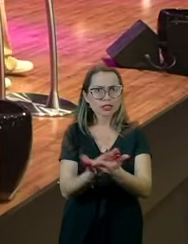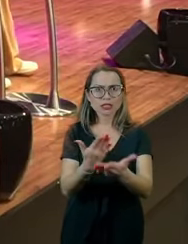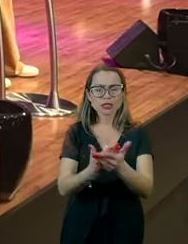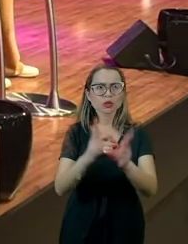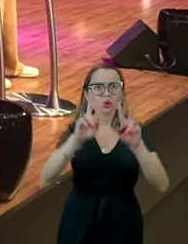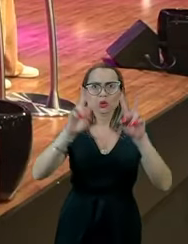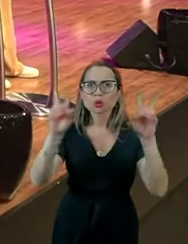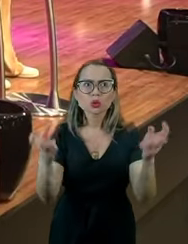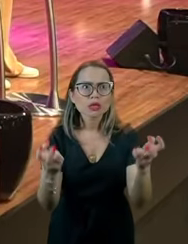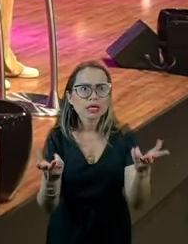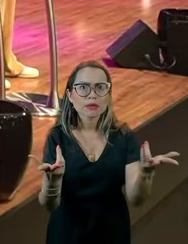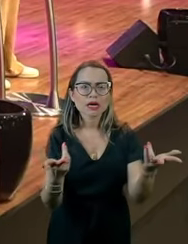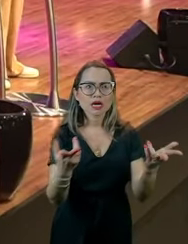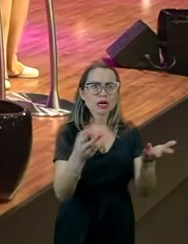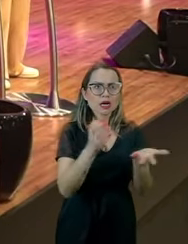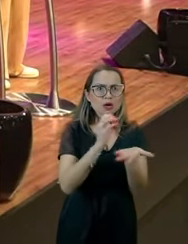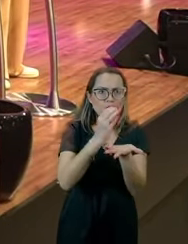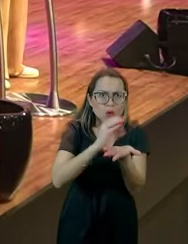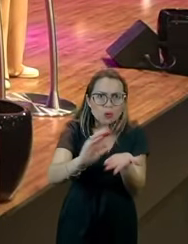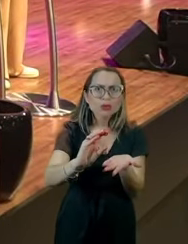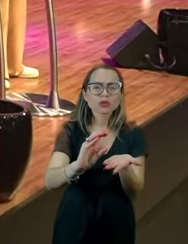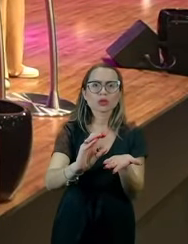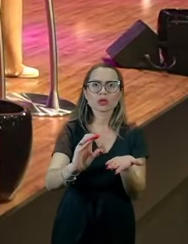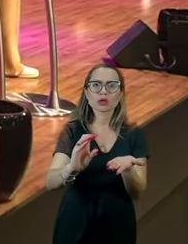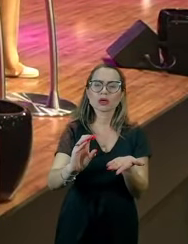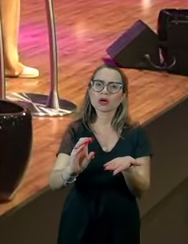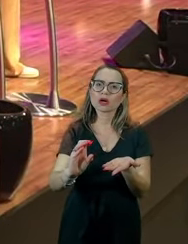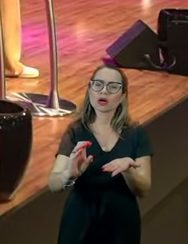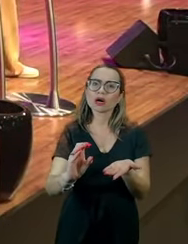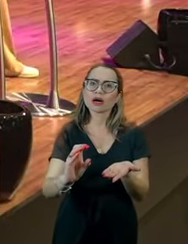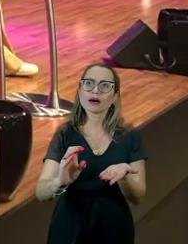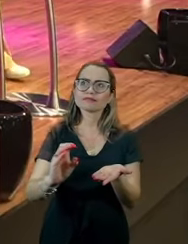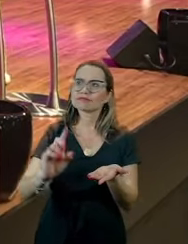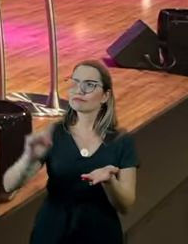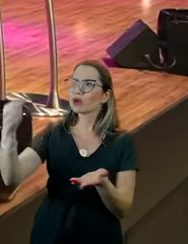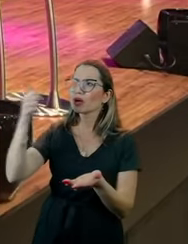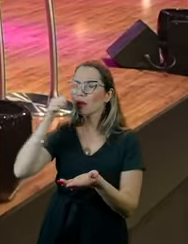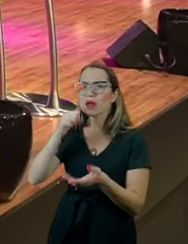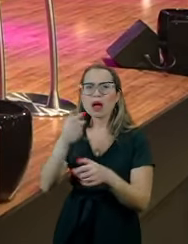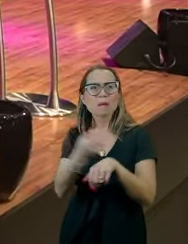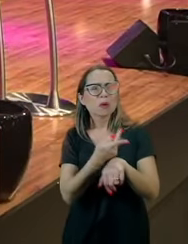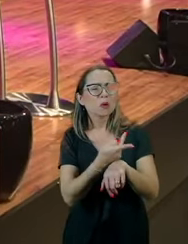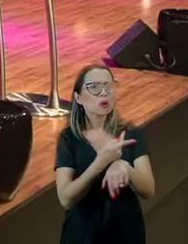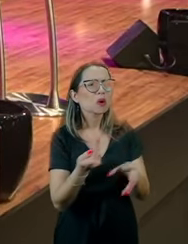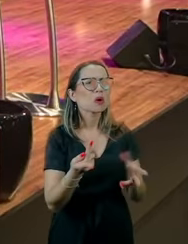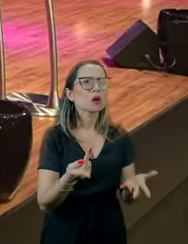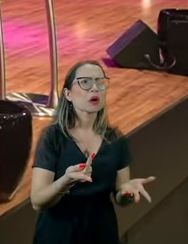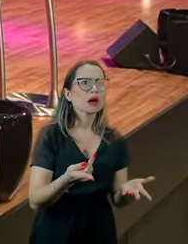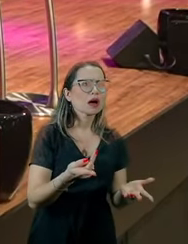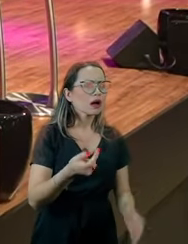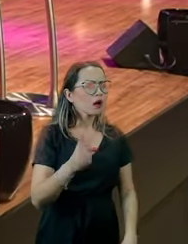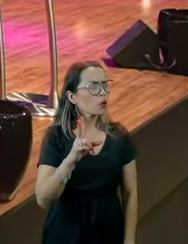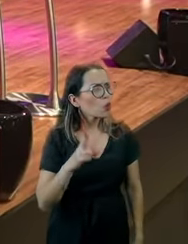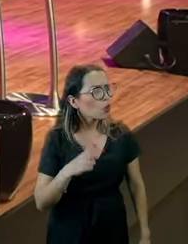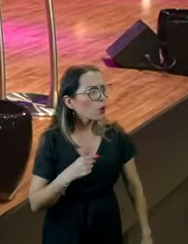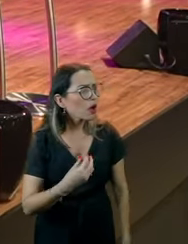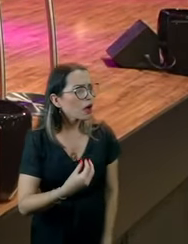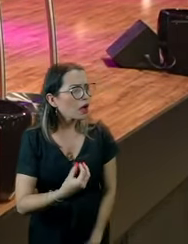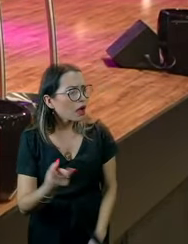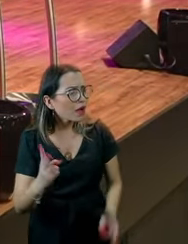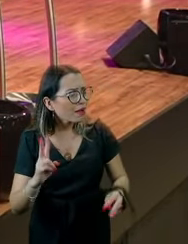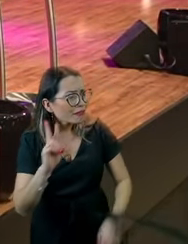postar. Eu estou vivendo realmente isso. Outras mulheres me procuraram: pastor, aquela ministração, meu Deus, era